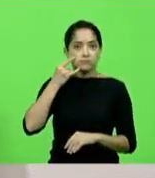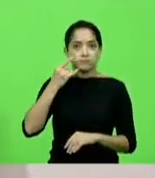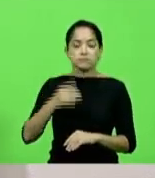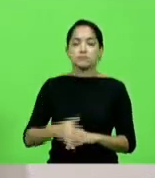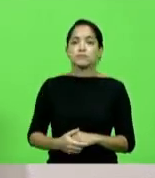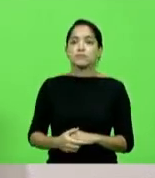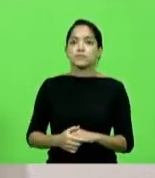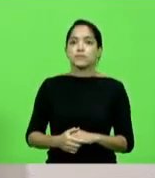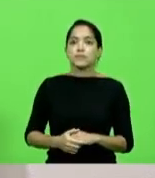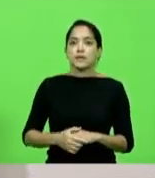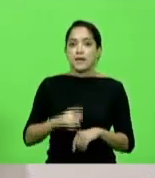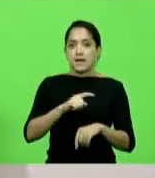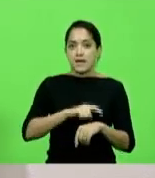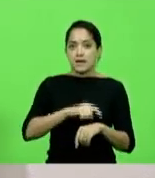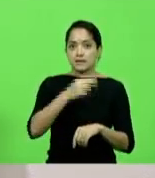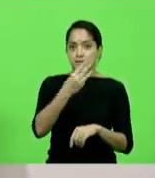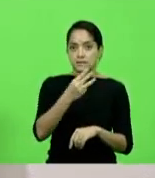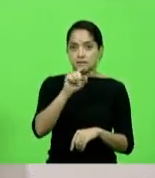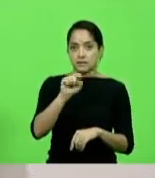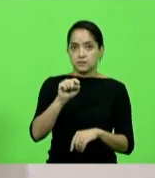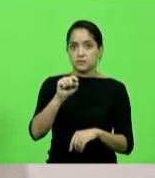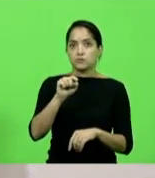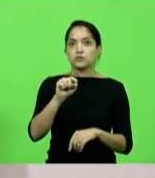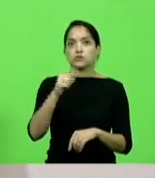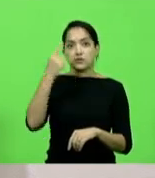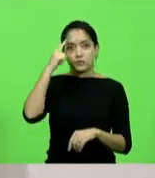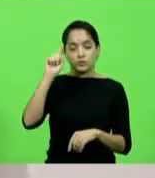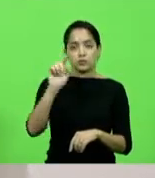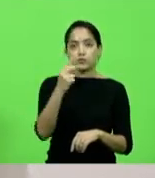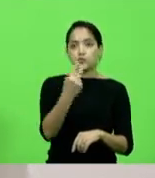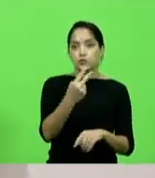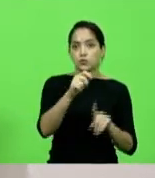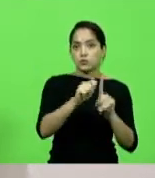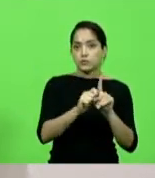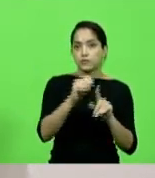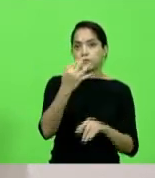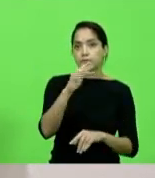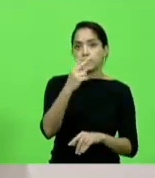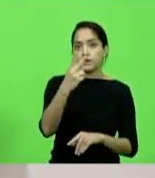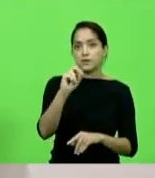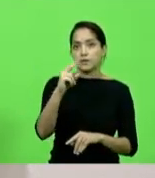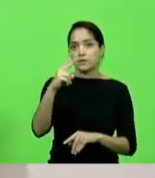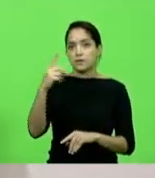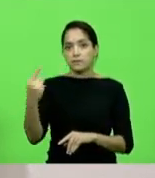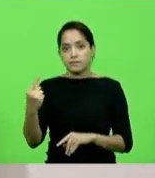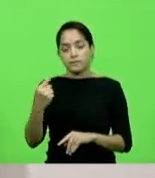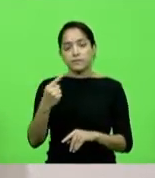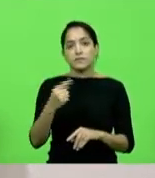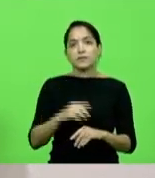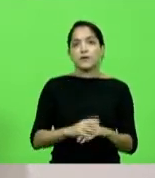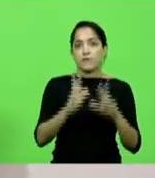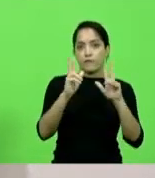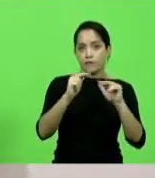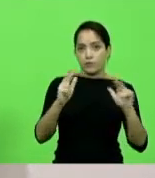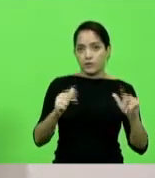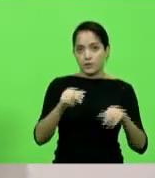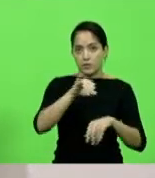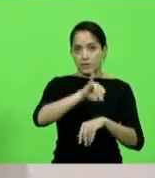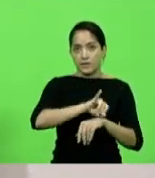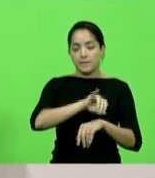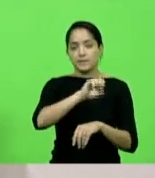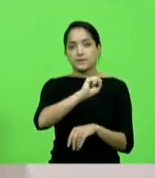Nadal, às 15 horas do dia 2 de fevereiro de 2021, nesta cidade de Florianópolis,